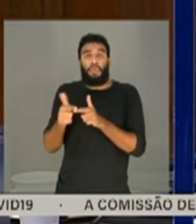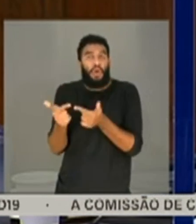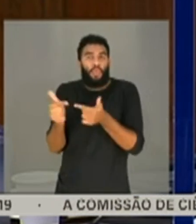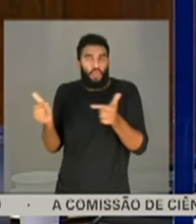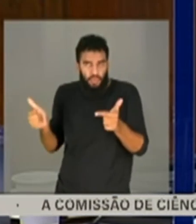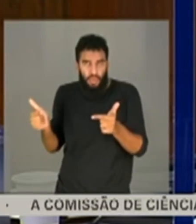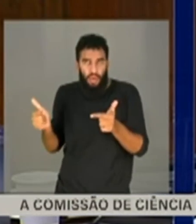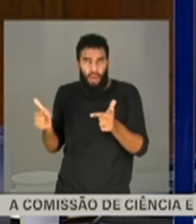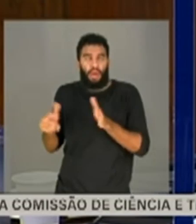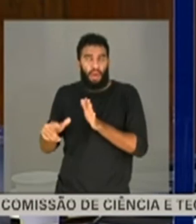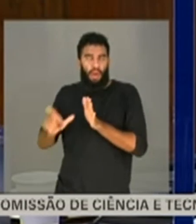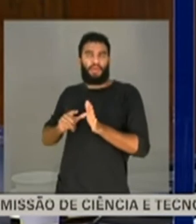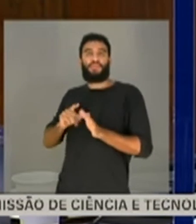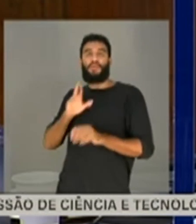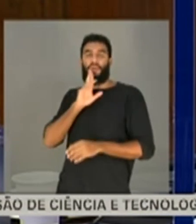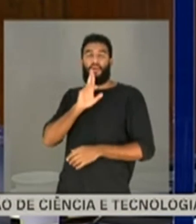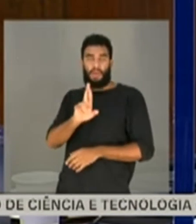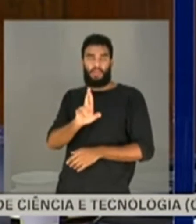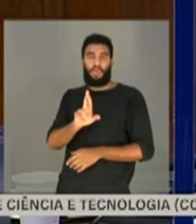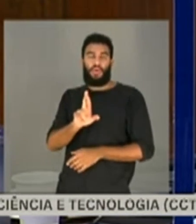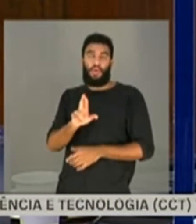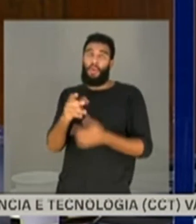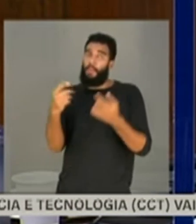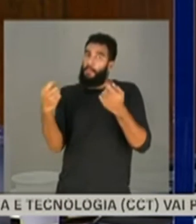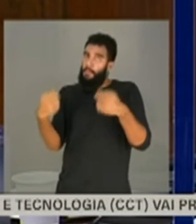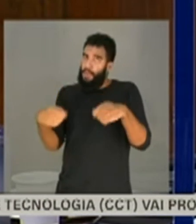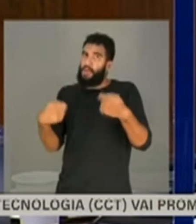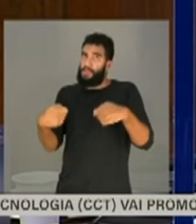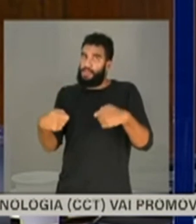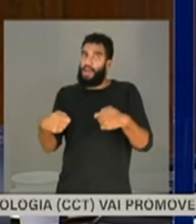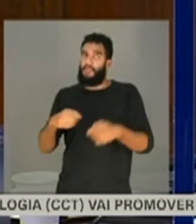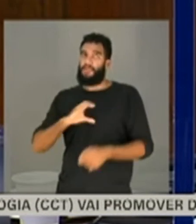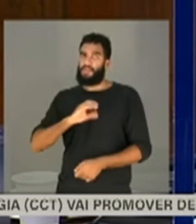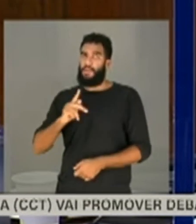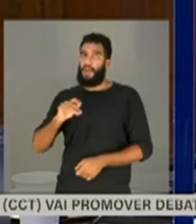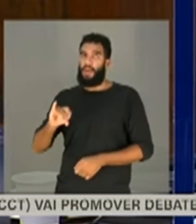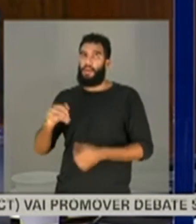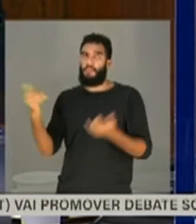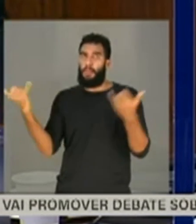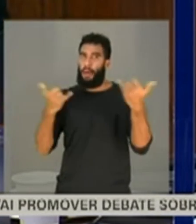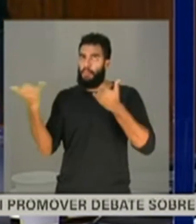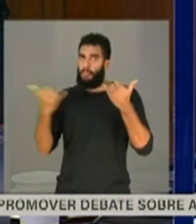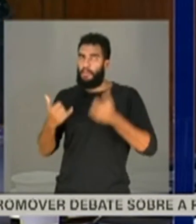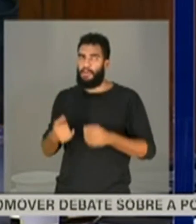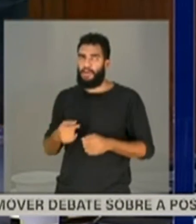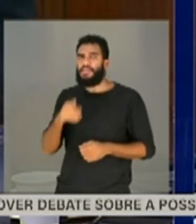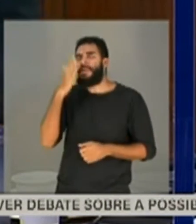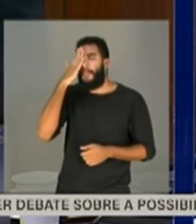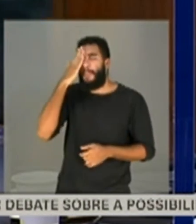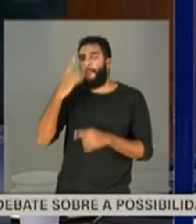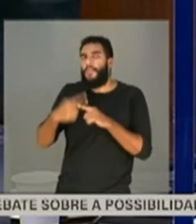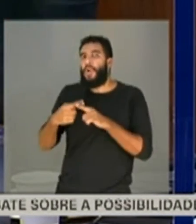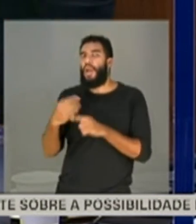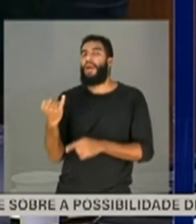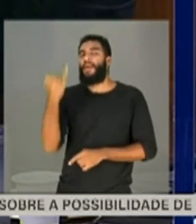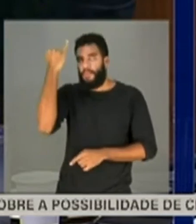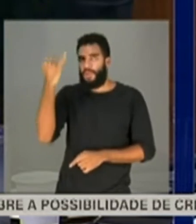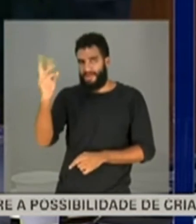já antecipo aqui que deveriam ser fornecidas a essa CPI as informações. Sabe por que a importância disso, pessoal,